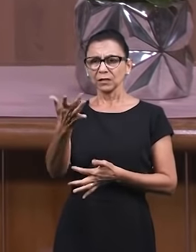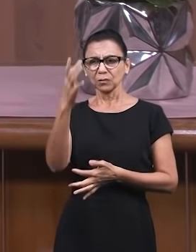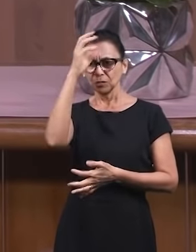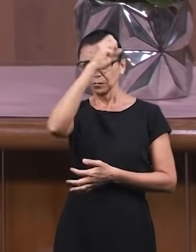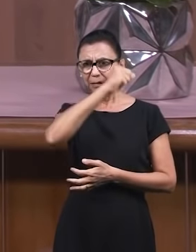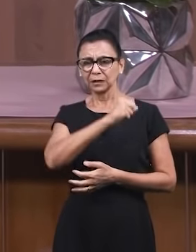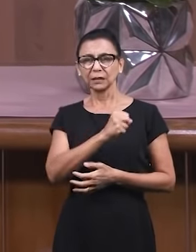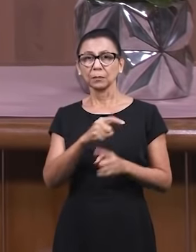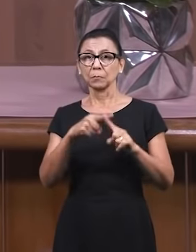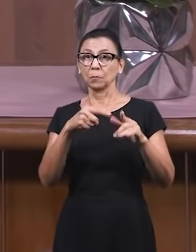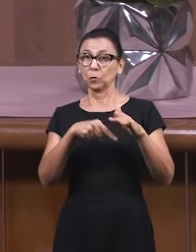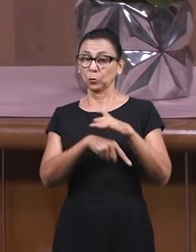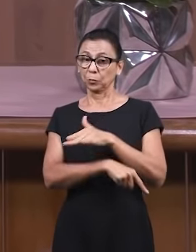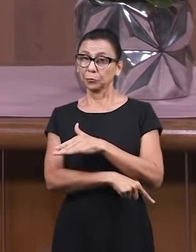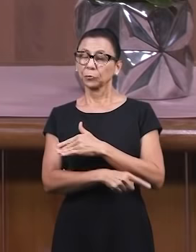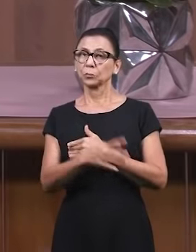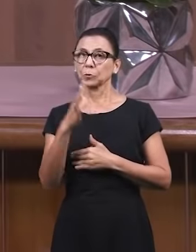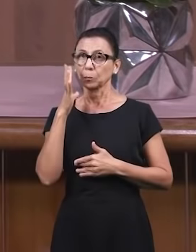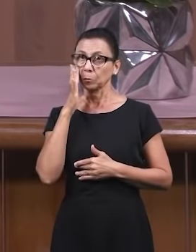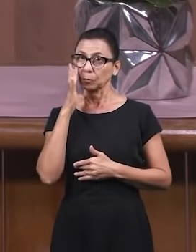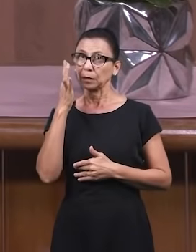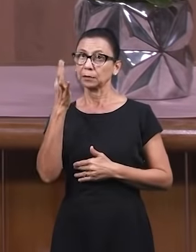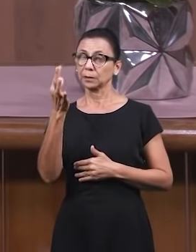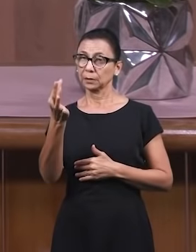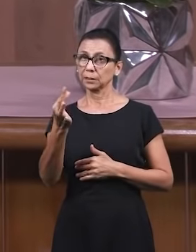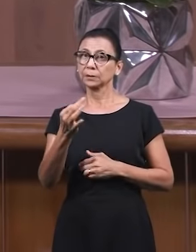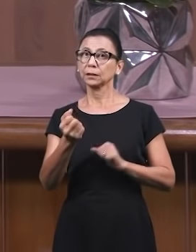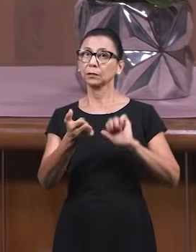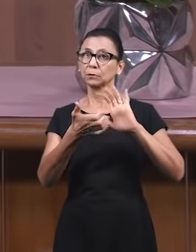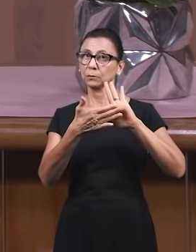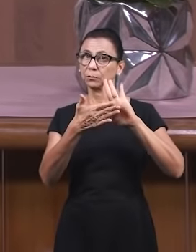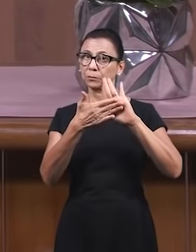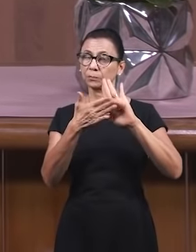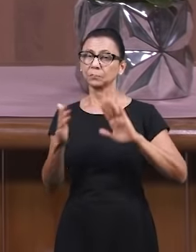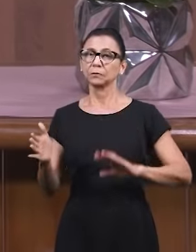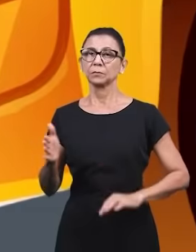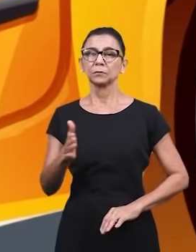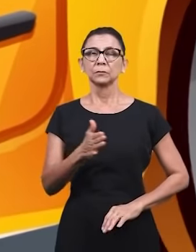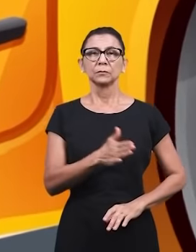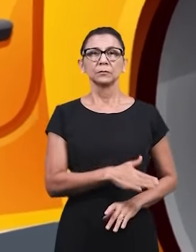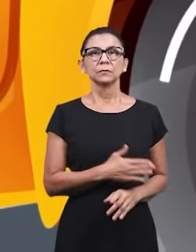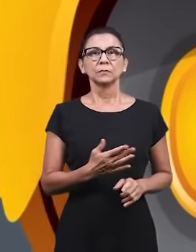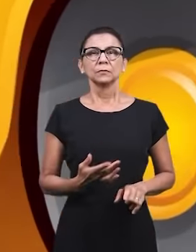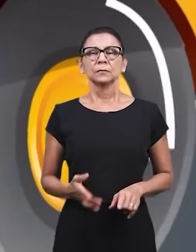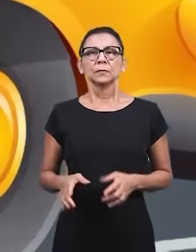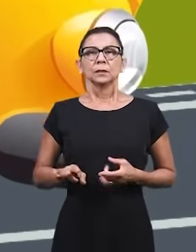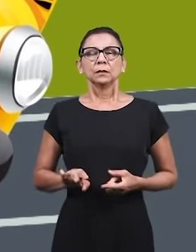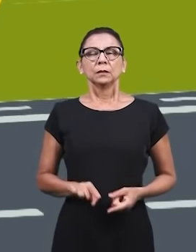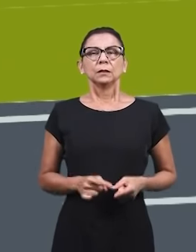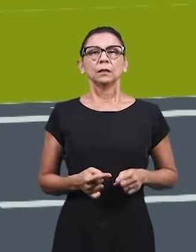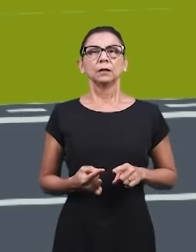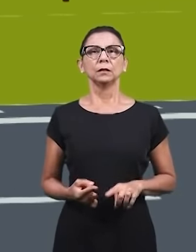mas extremamente profunda. Vamos cantar ao Senhor. Preste atenção na mensagem que esse louvor traz.